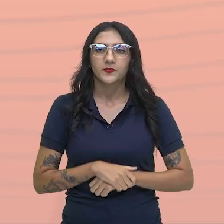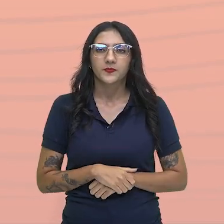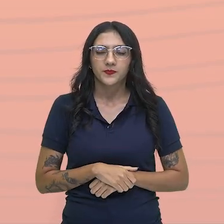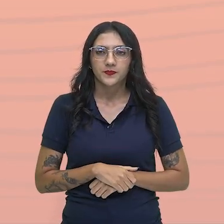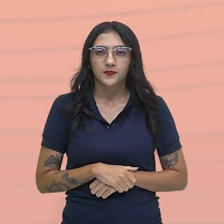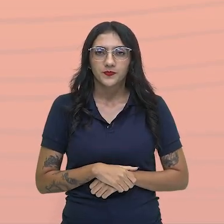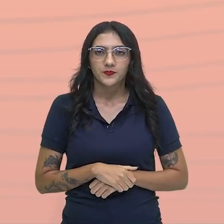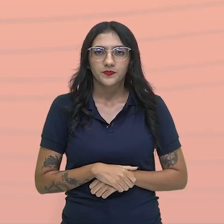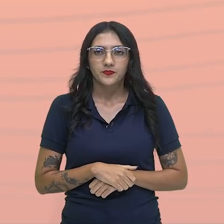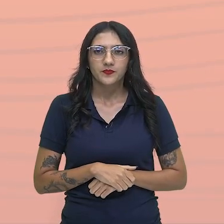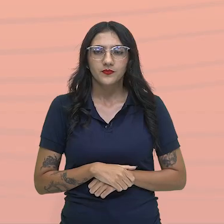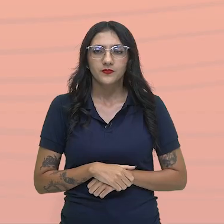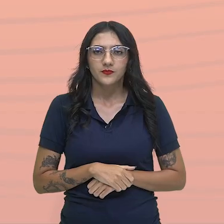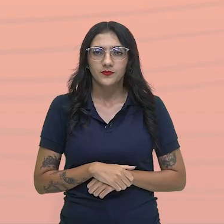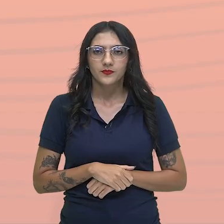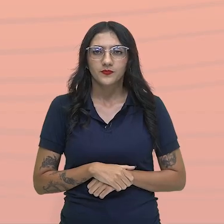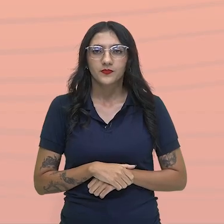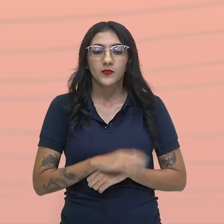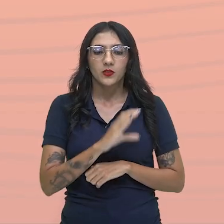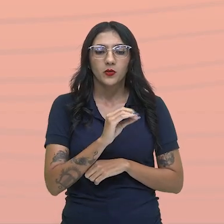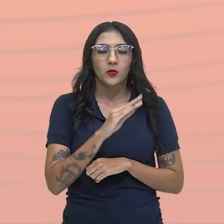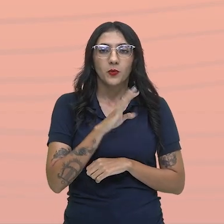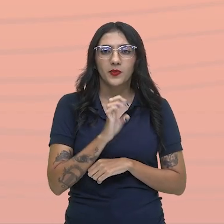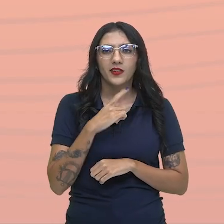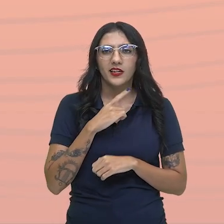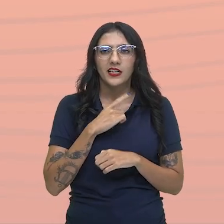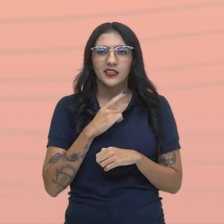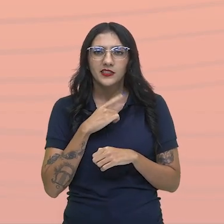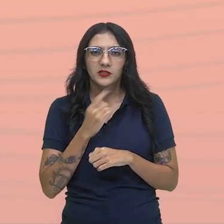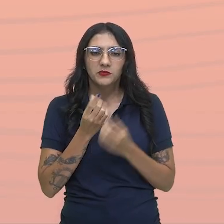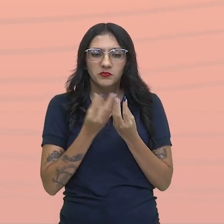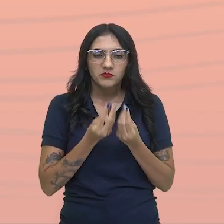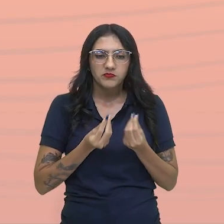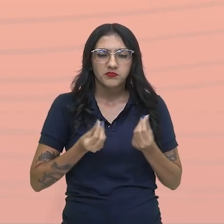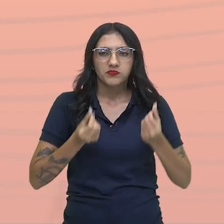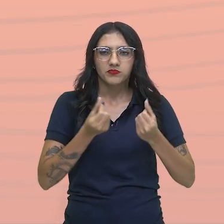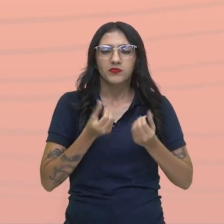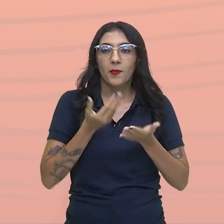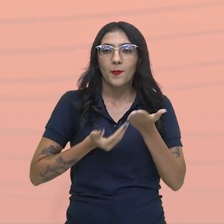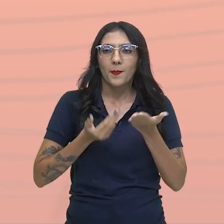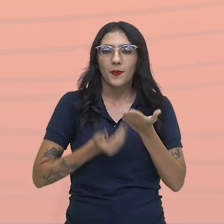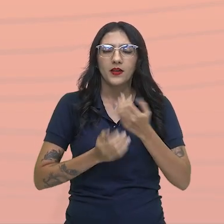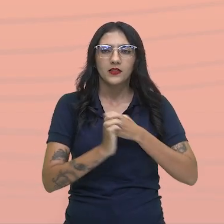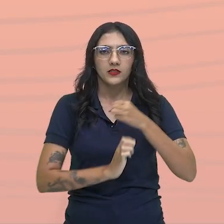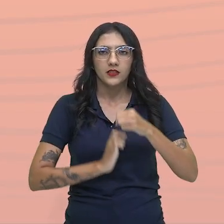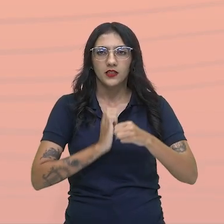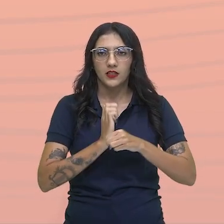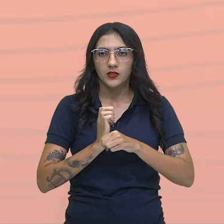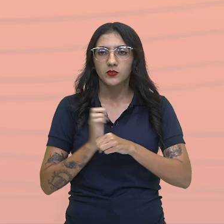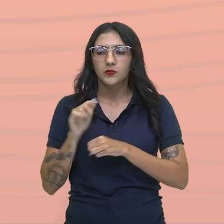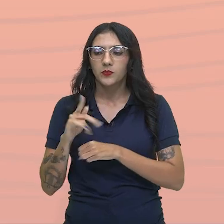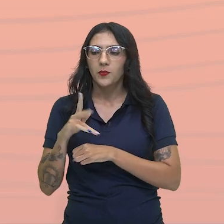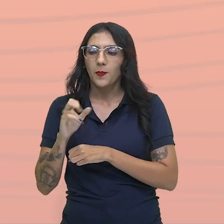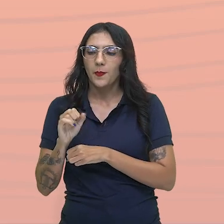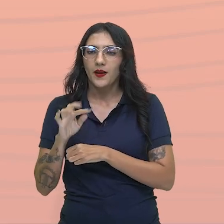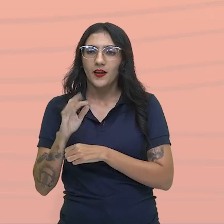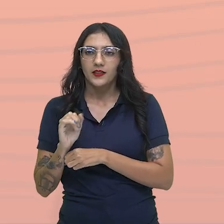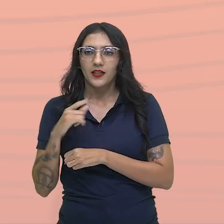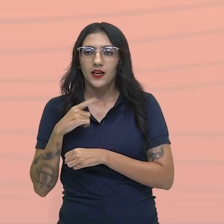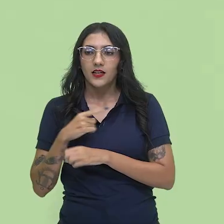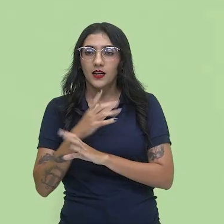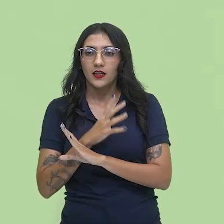Oxidação e redução. O cobre é oxidado, perde elétrons, e a prata é reduzida, ganha elétrons.